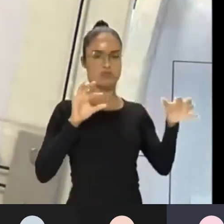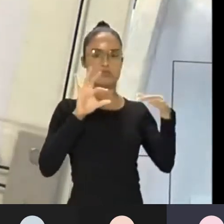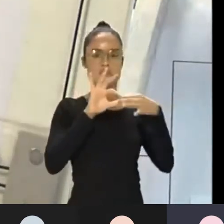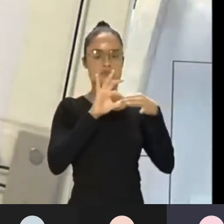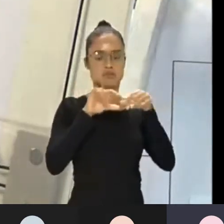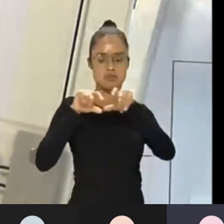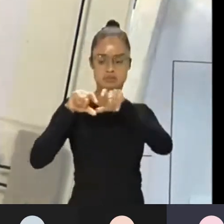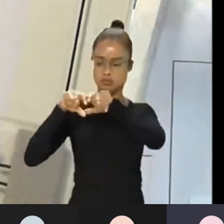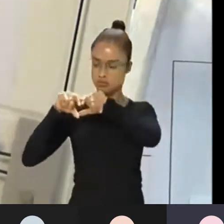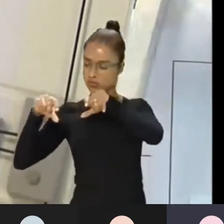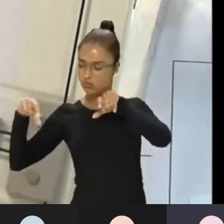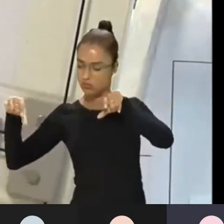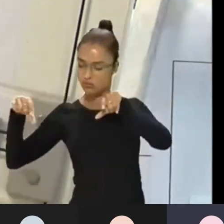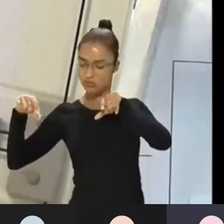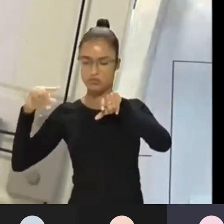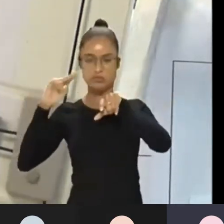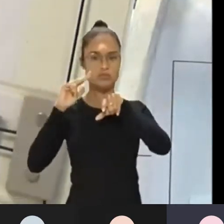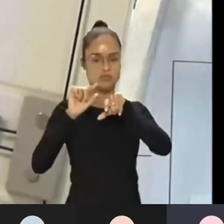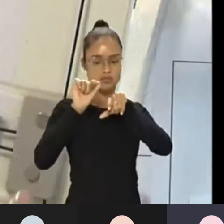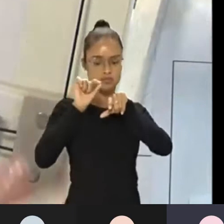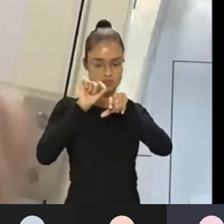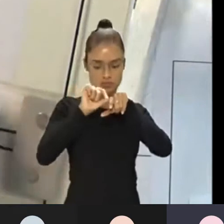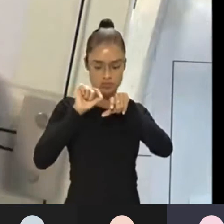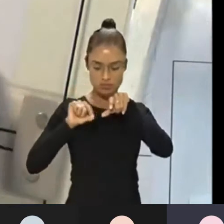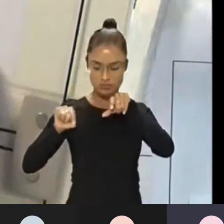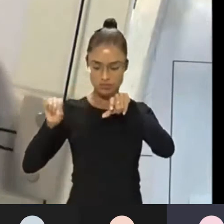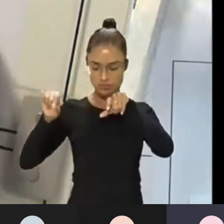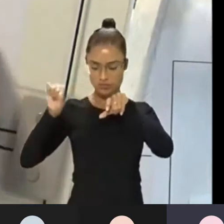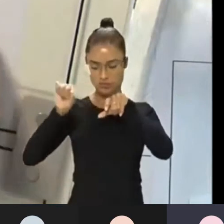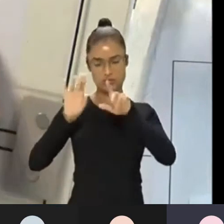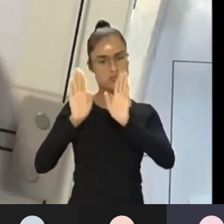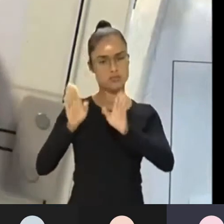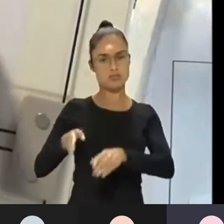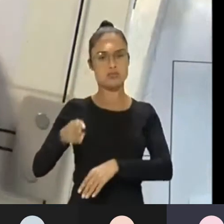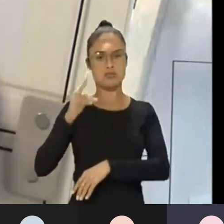Então, eu projetei os pontos aqui com uma unidade do afastamento.